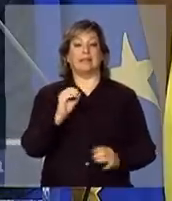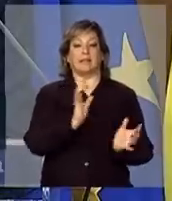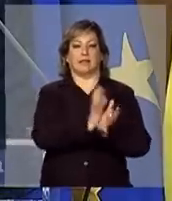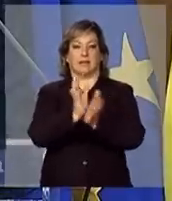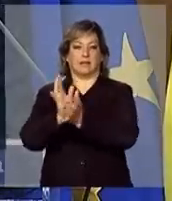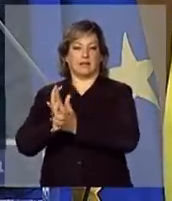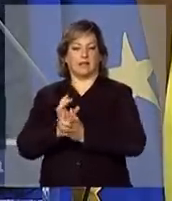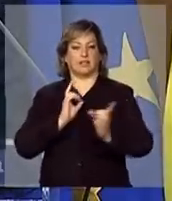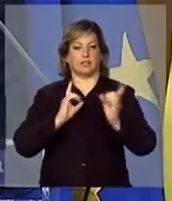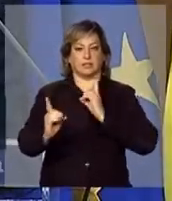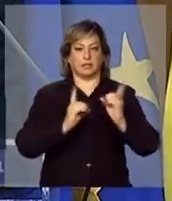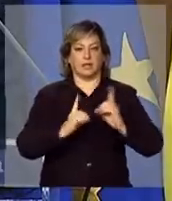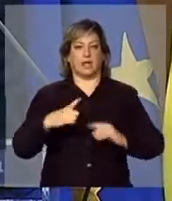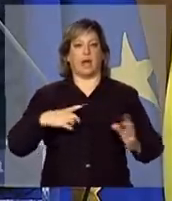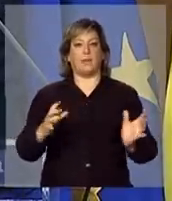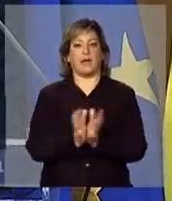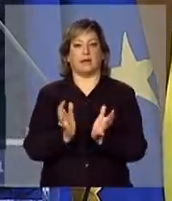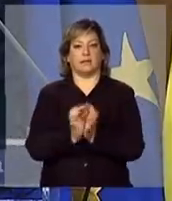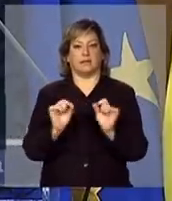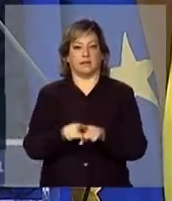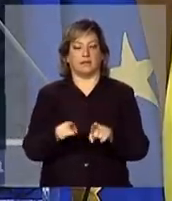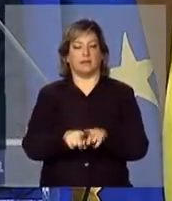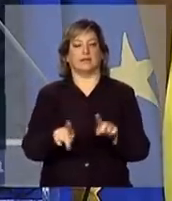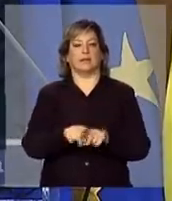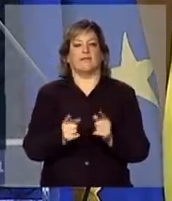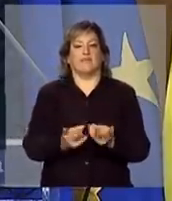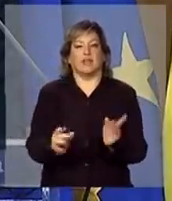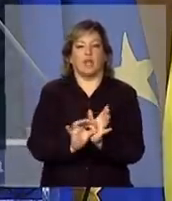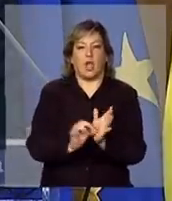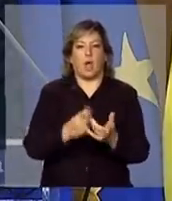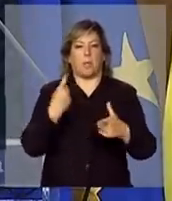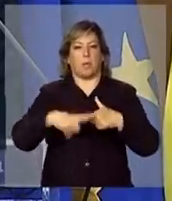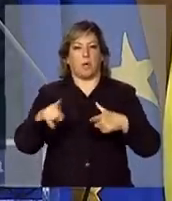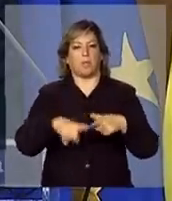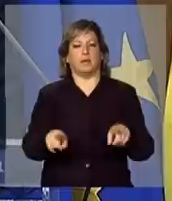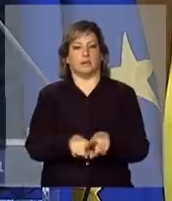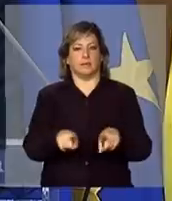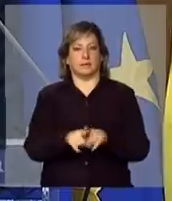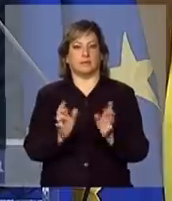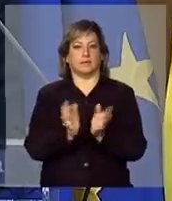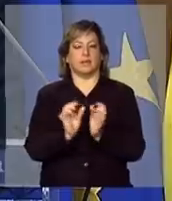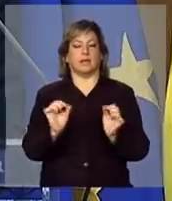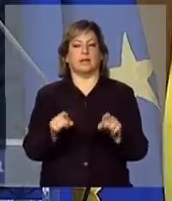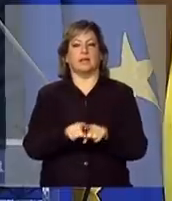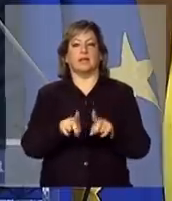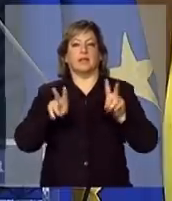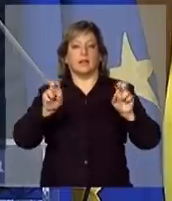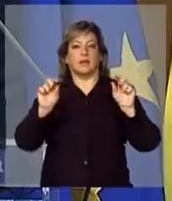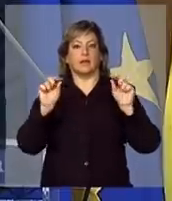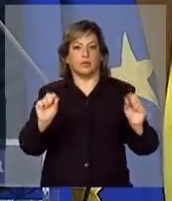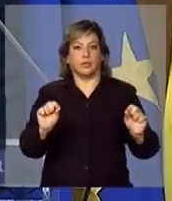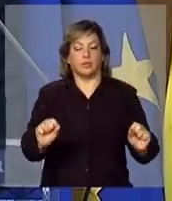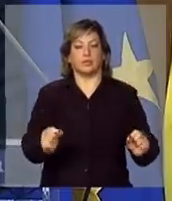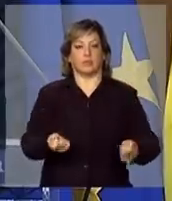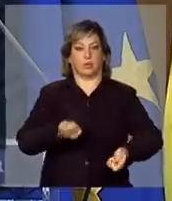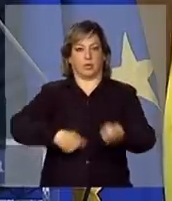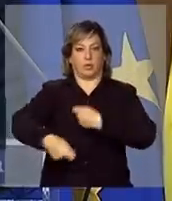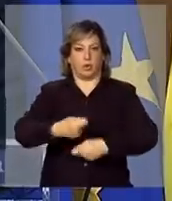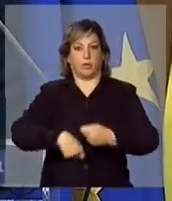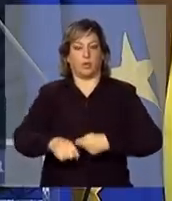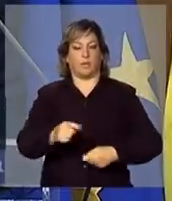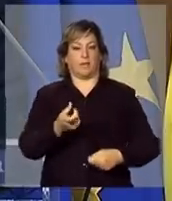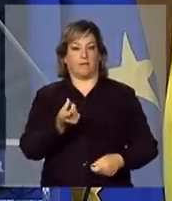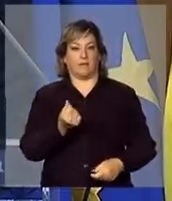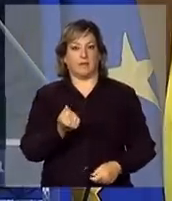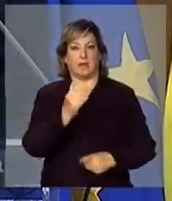direitos humanos, passando por narcotráfico e temas relativos à ONU, até questões econômicas, financeiras, ambientais,